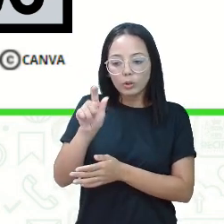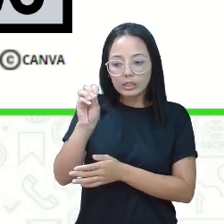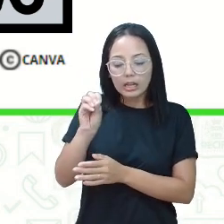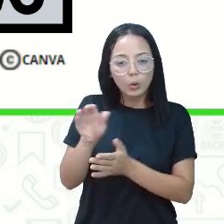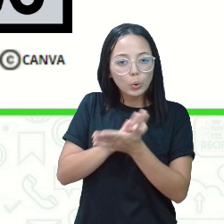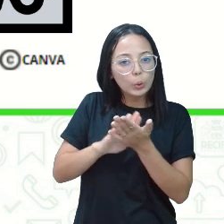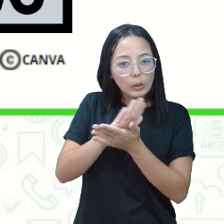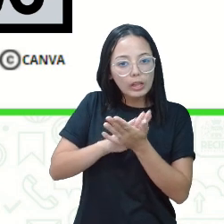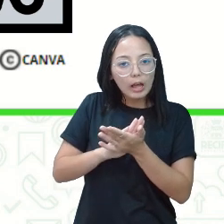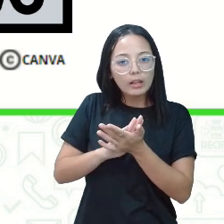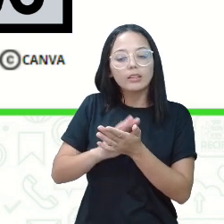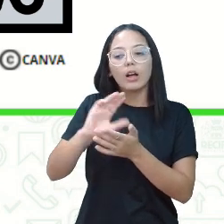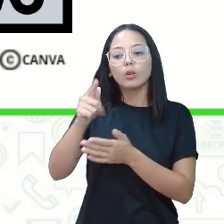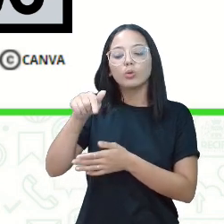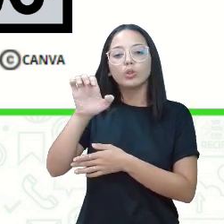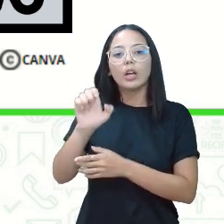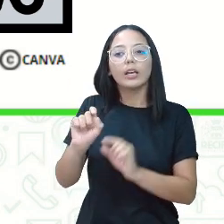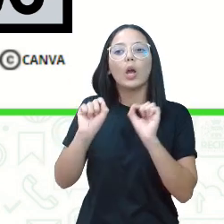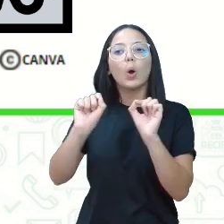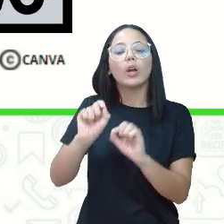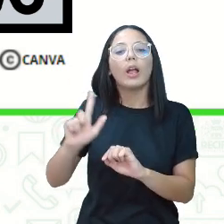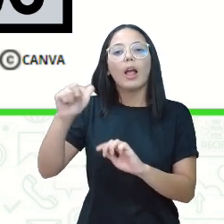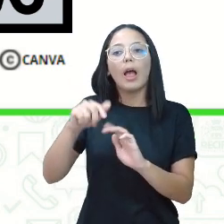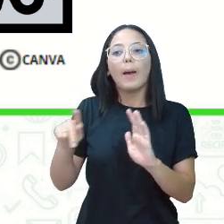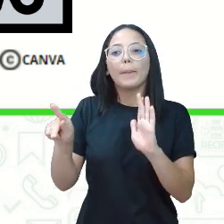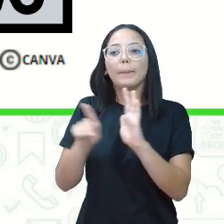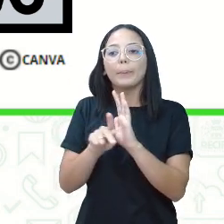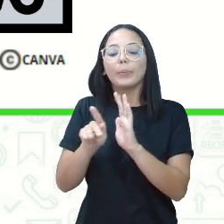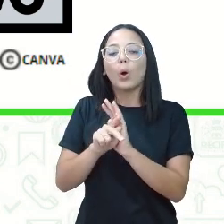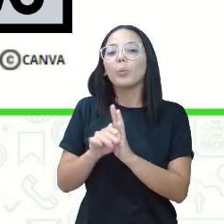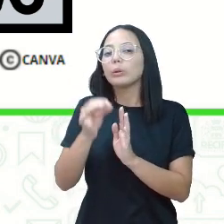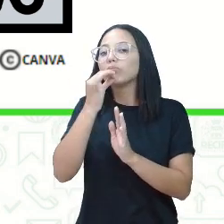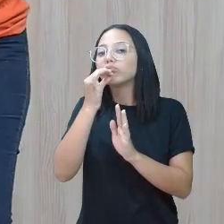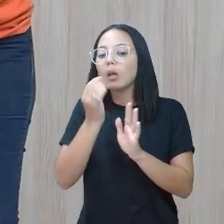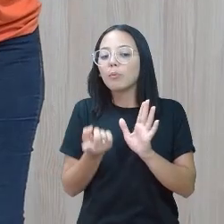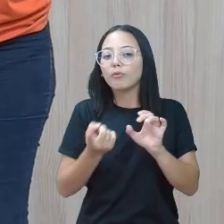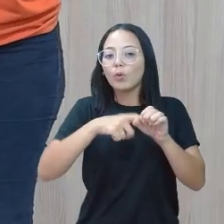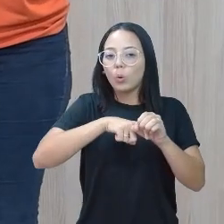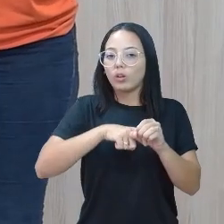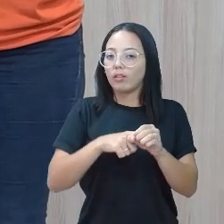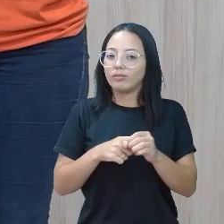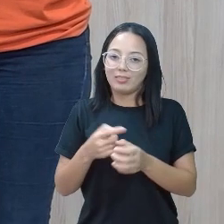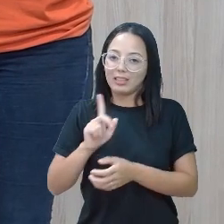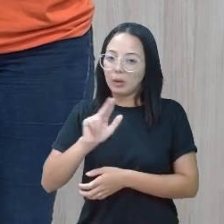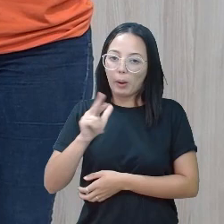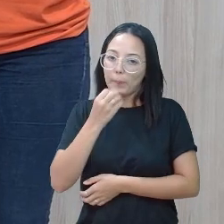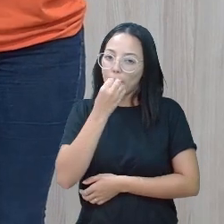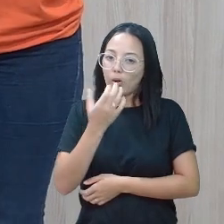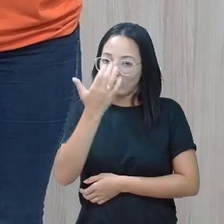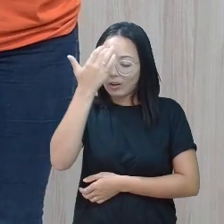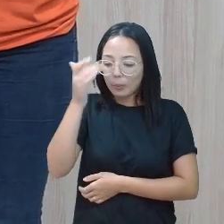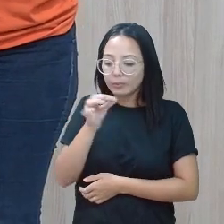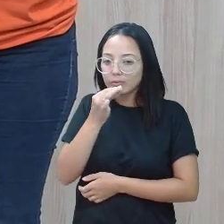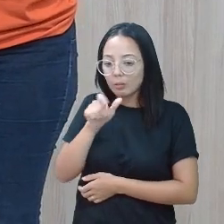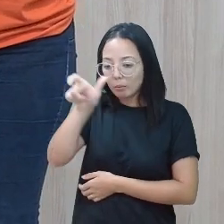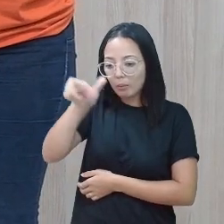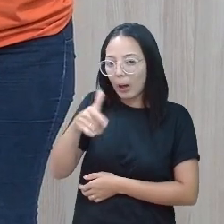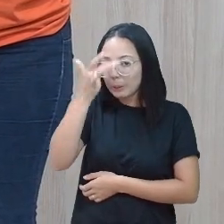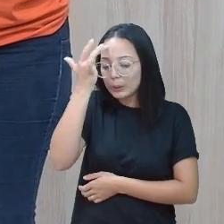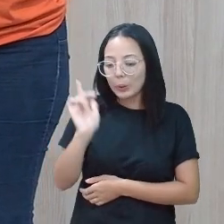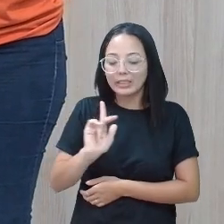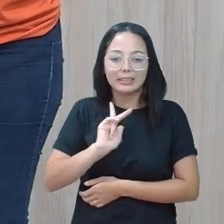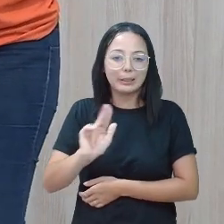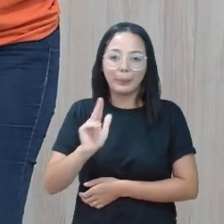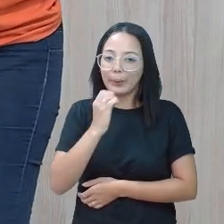cheque é considerado sem fundo e é devolvido. Uma coisa que não é boa, né? Para a pessoa, isso não é uma coisa